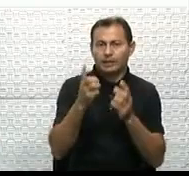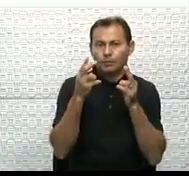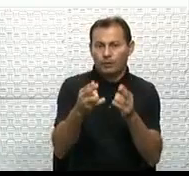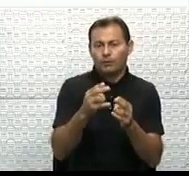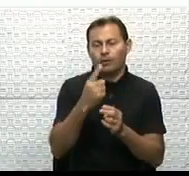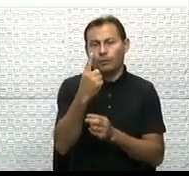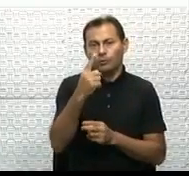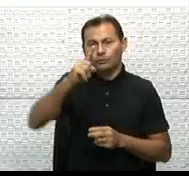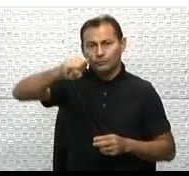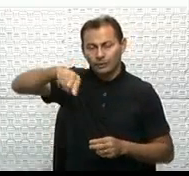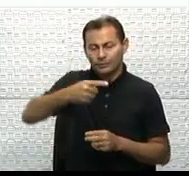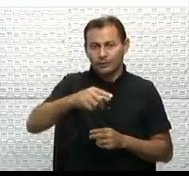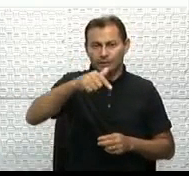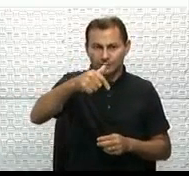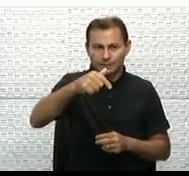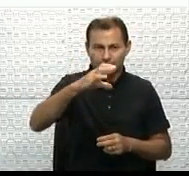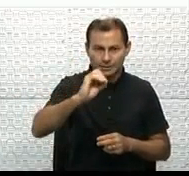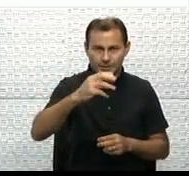igual a